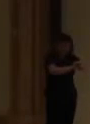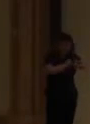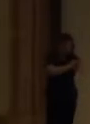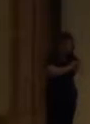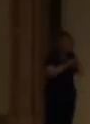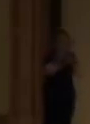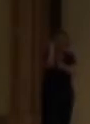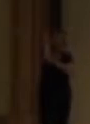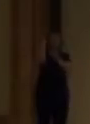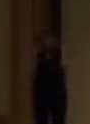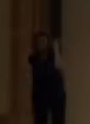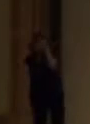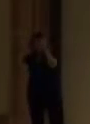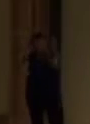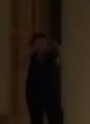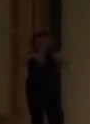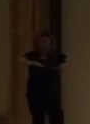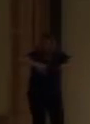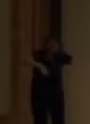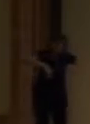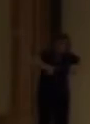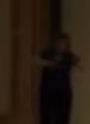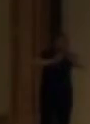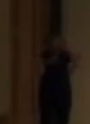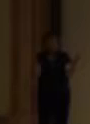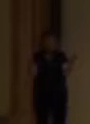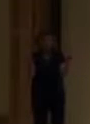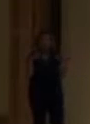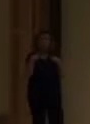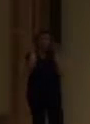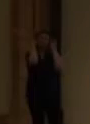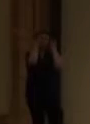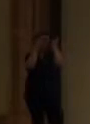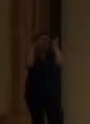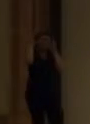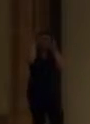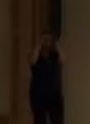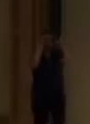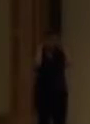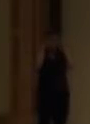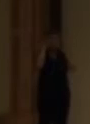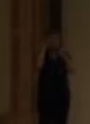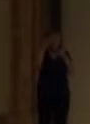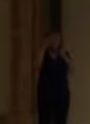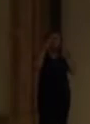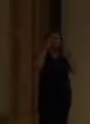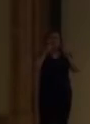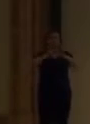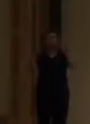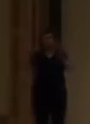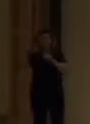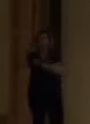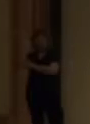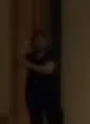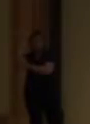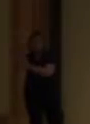forma de pensar como outra qualquer, mas que é diferente do pensamento do técnico, do cientista. E é muito próximo do pensamento